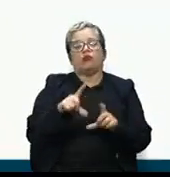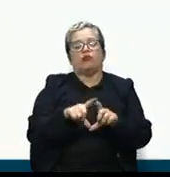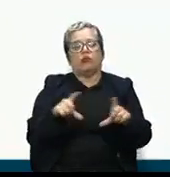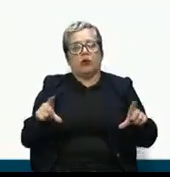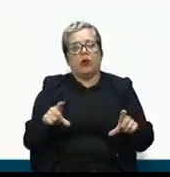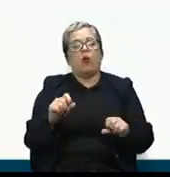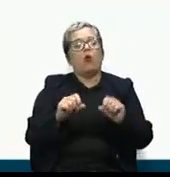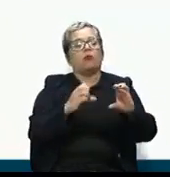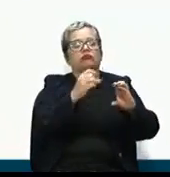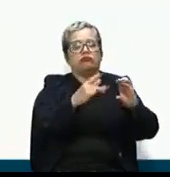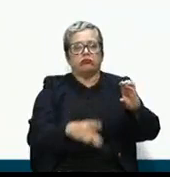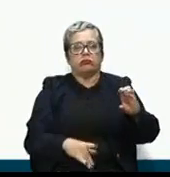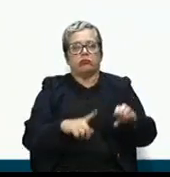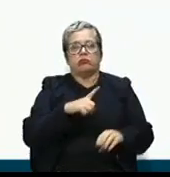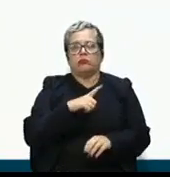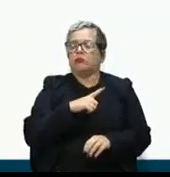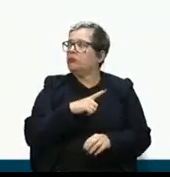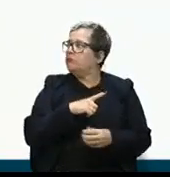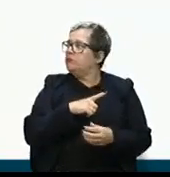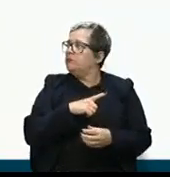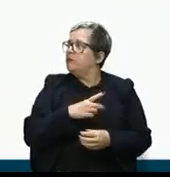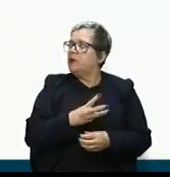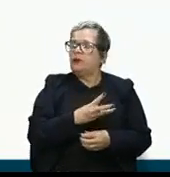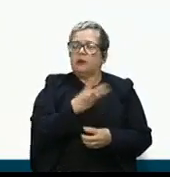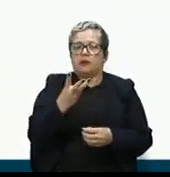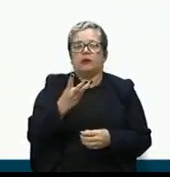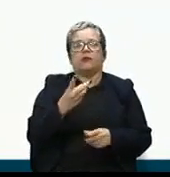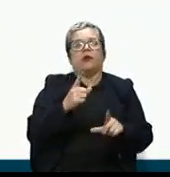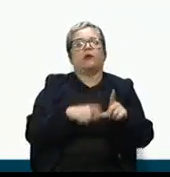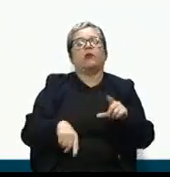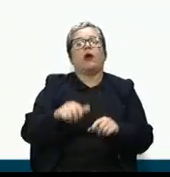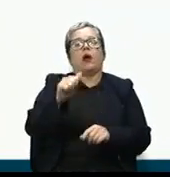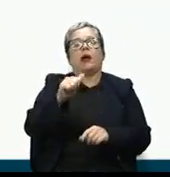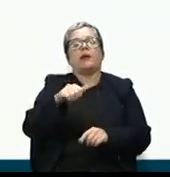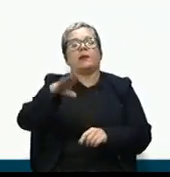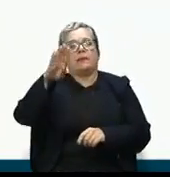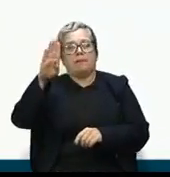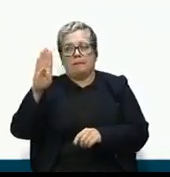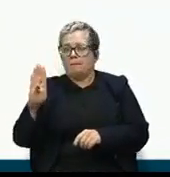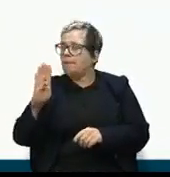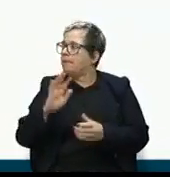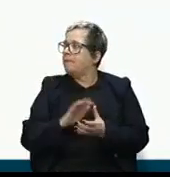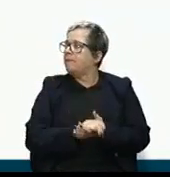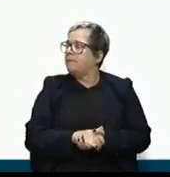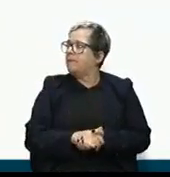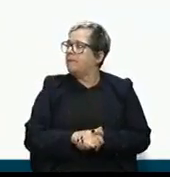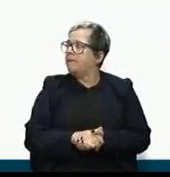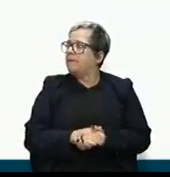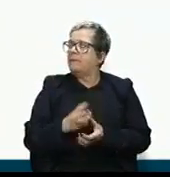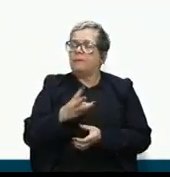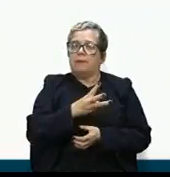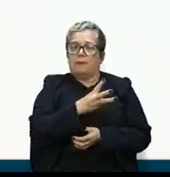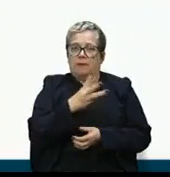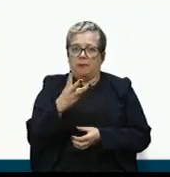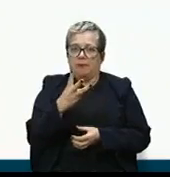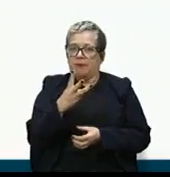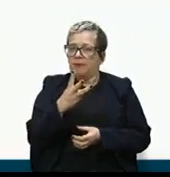primeiro elemento da matriz A e a segunda linha com o primeiro elemento da matriz B.